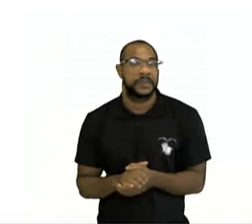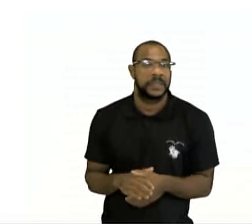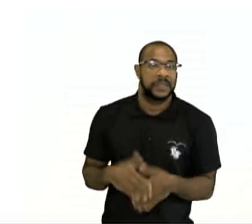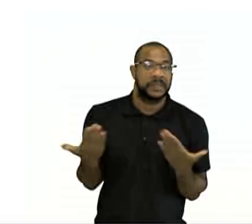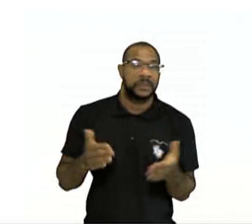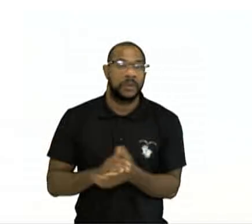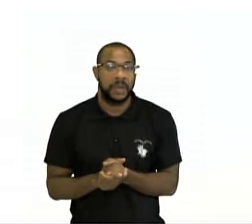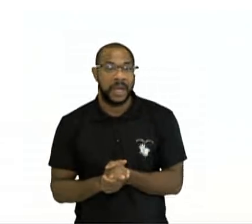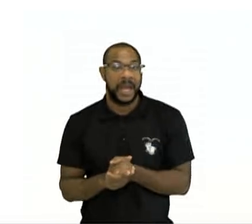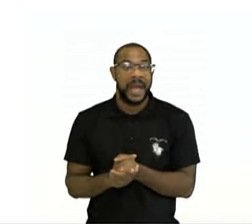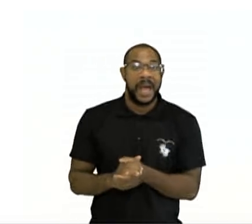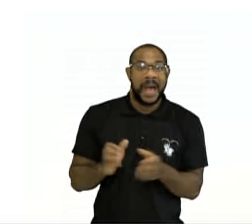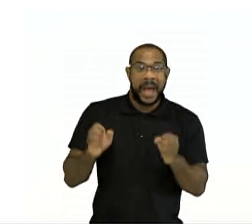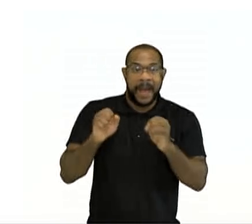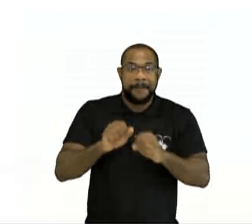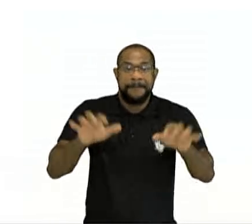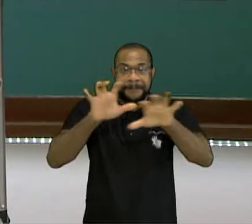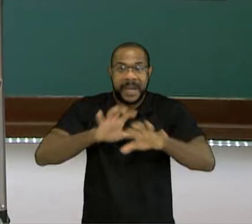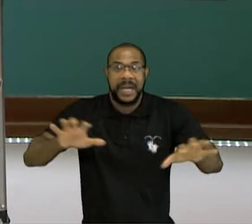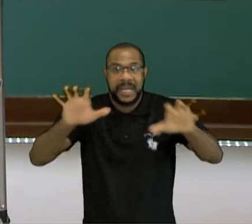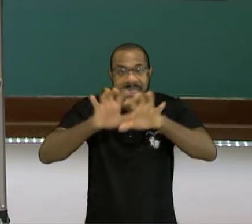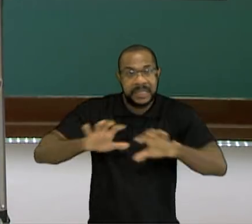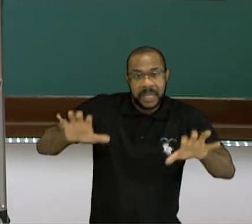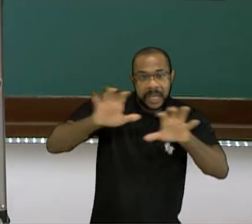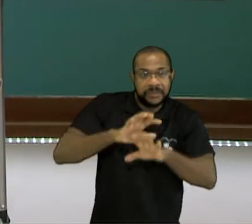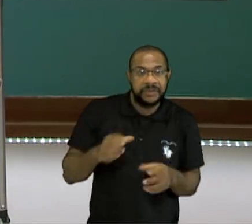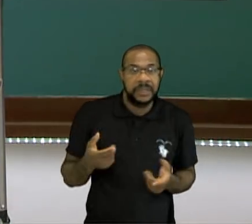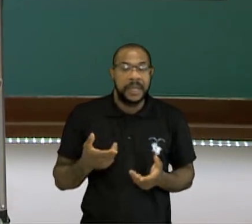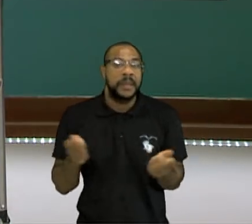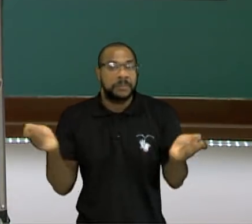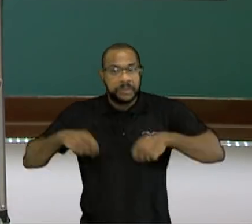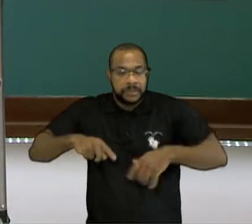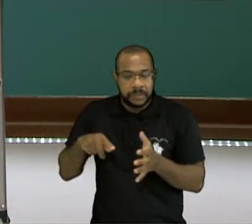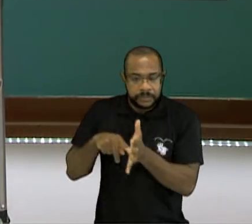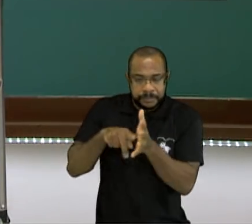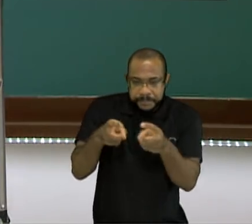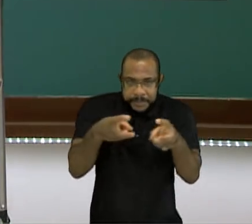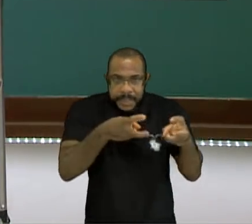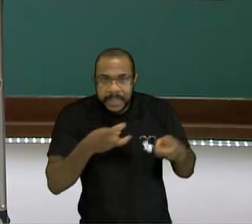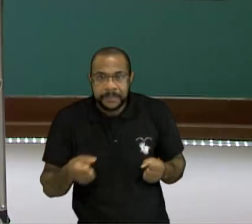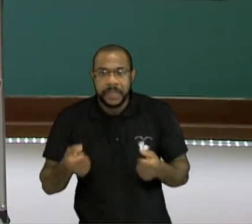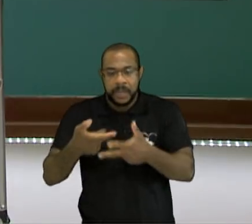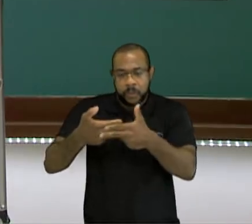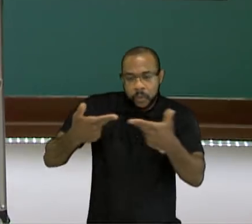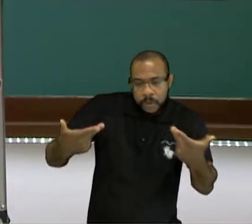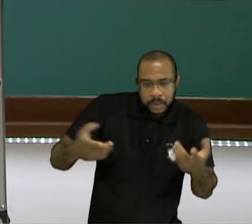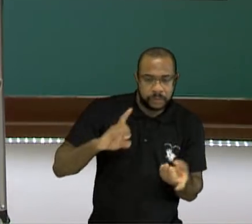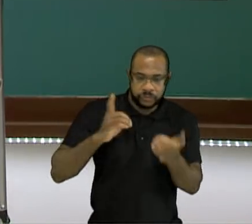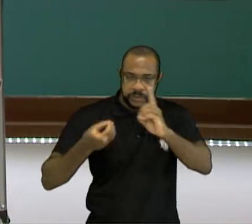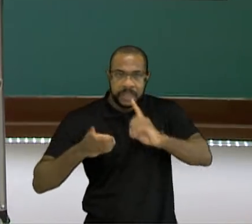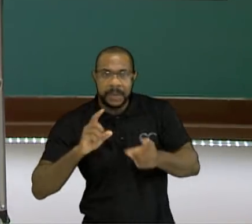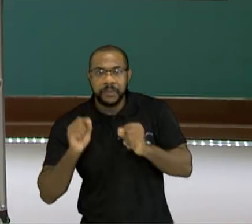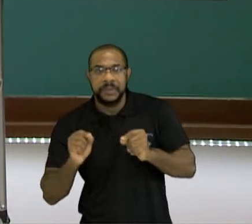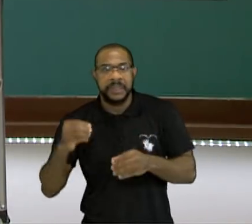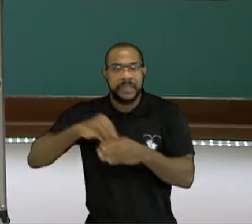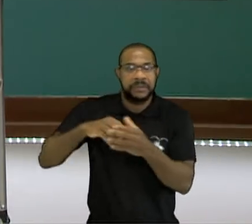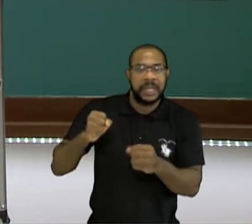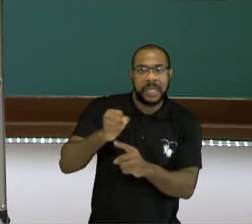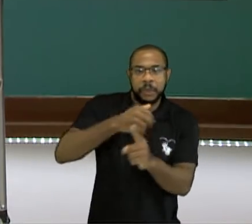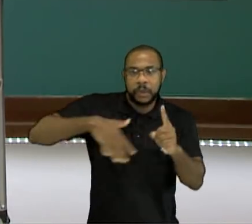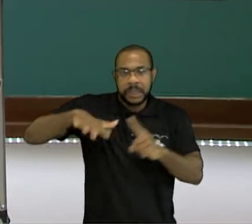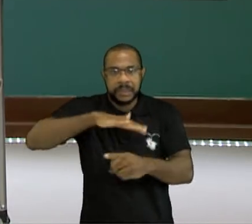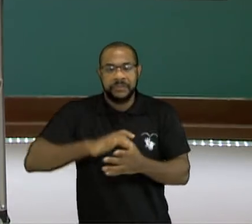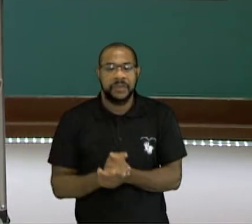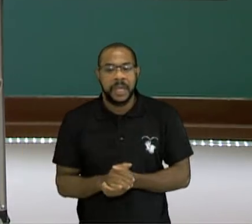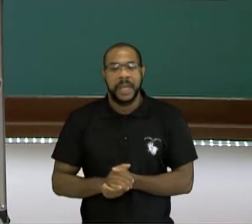verificar diferentes dinâmicas ligadas ao funcionamento das sociedades. Então, a partir da análise da paisagem, do que eu